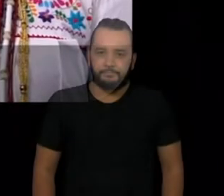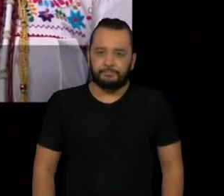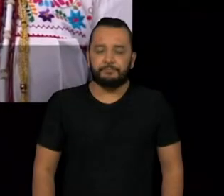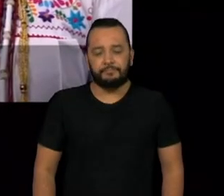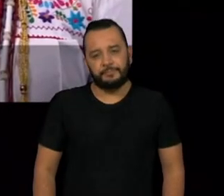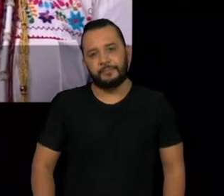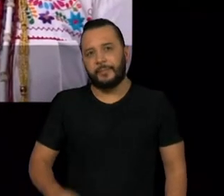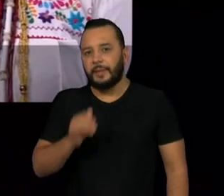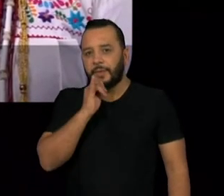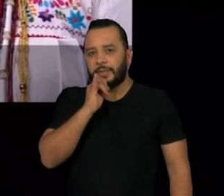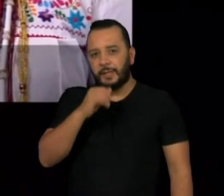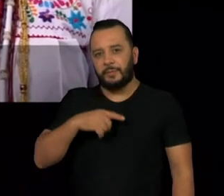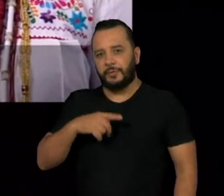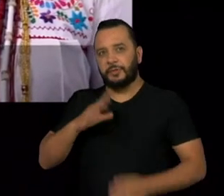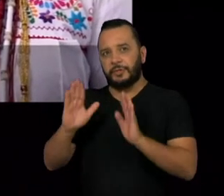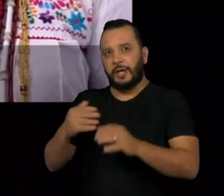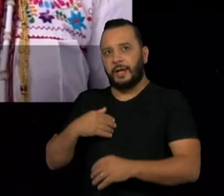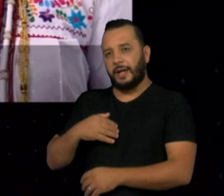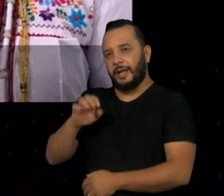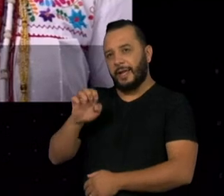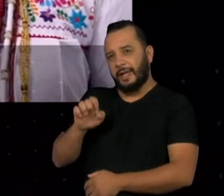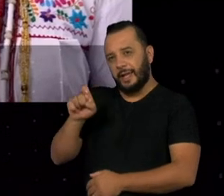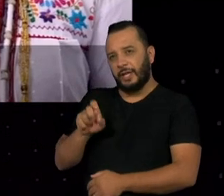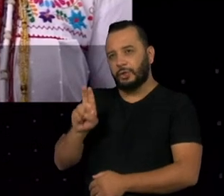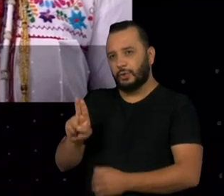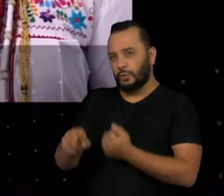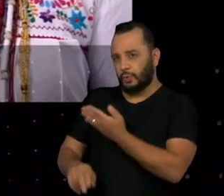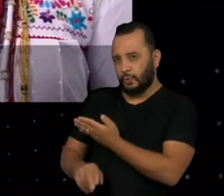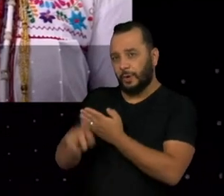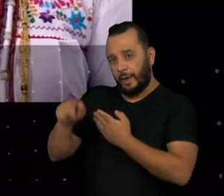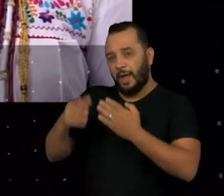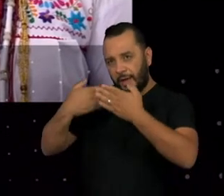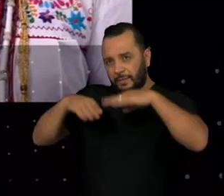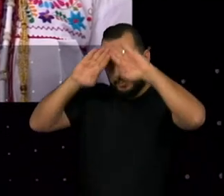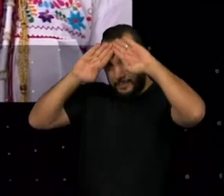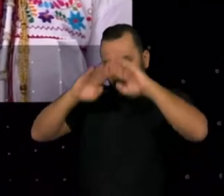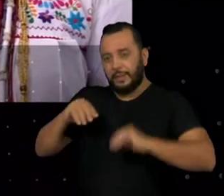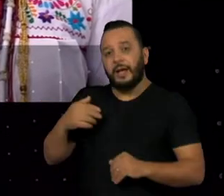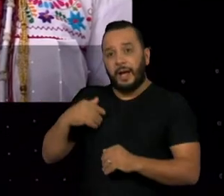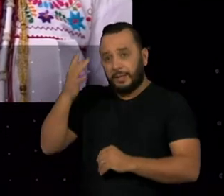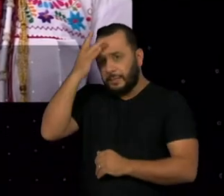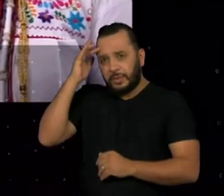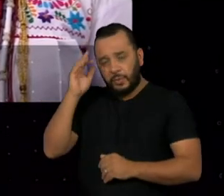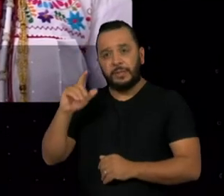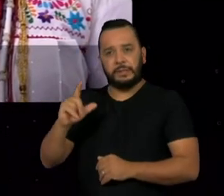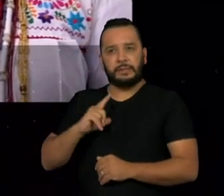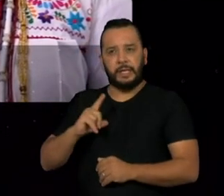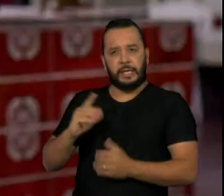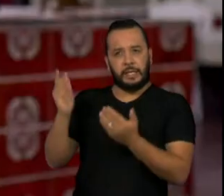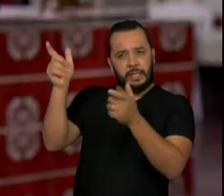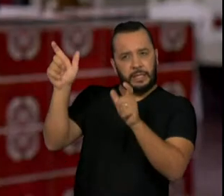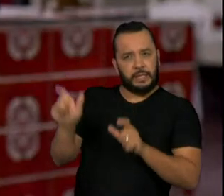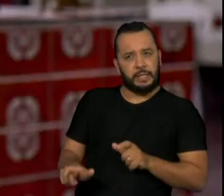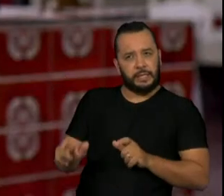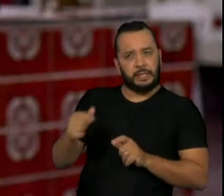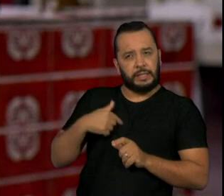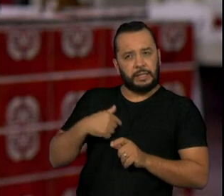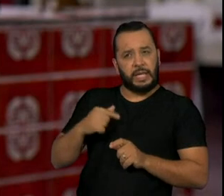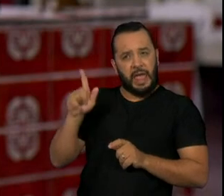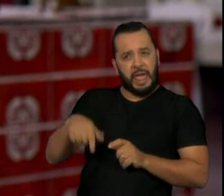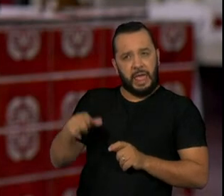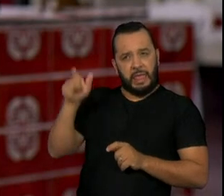Exu, por exemplo, que é um dos temidos, pelo sincretismo ser considerado o demônio.